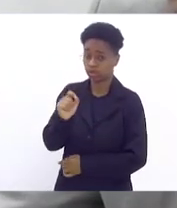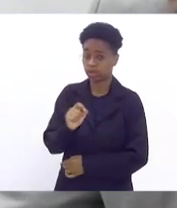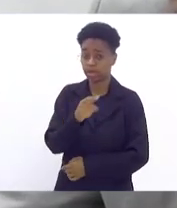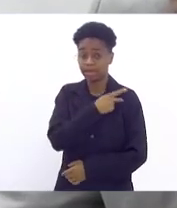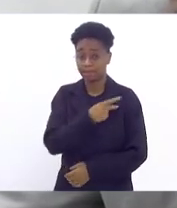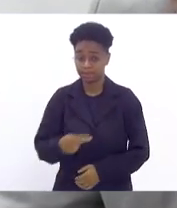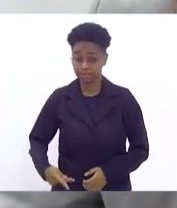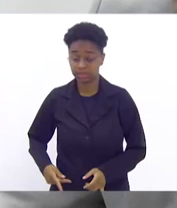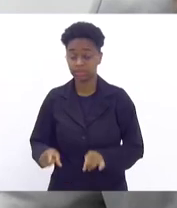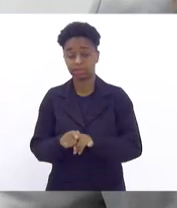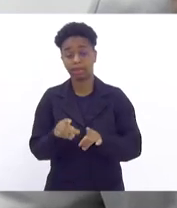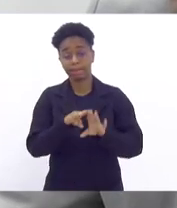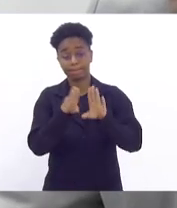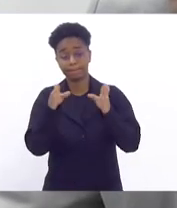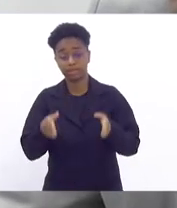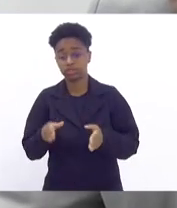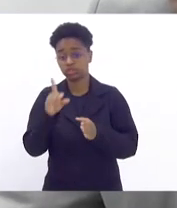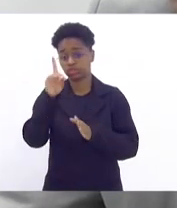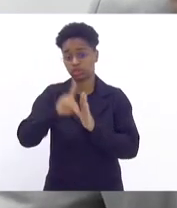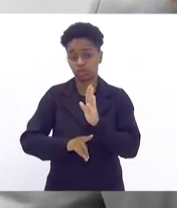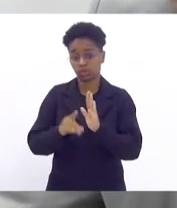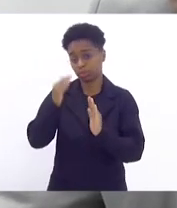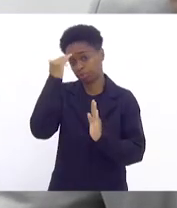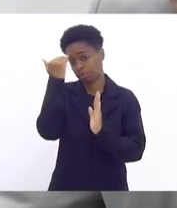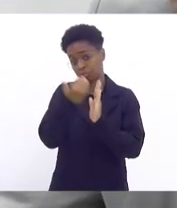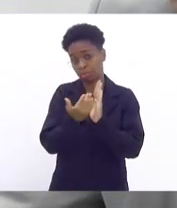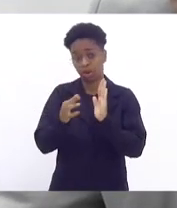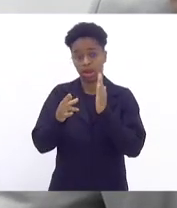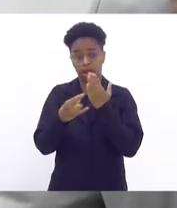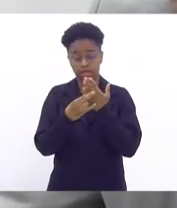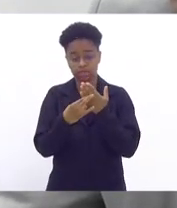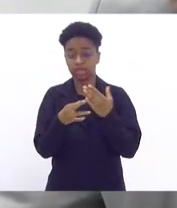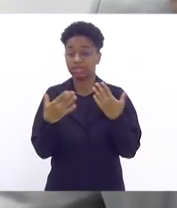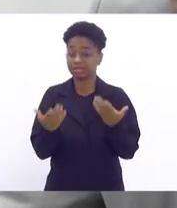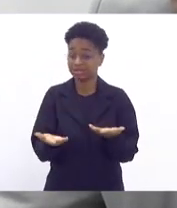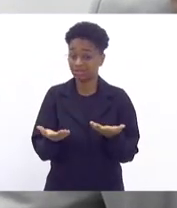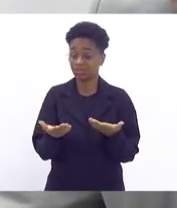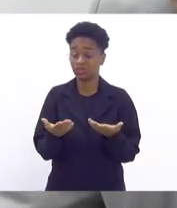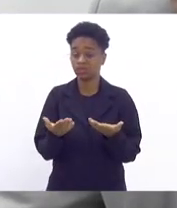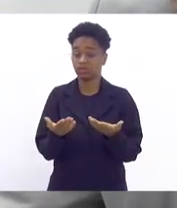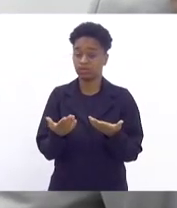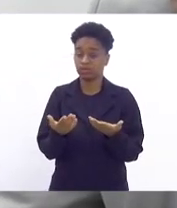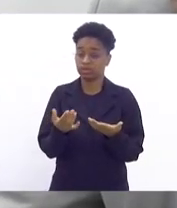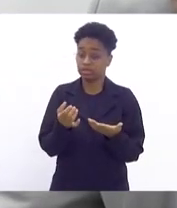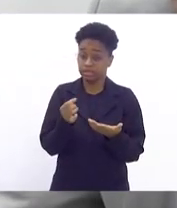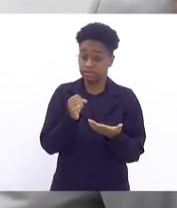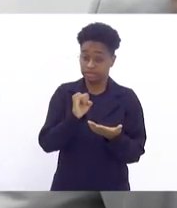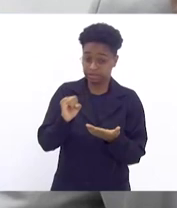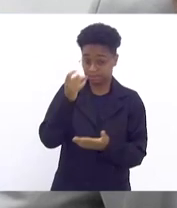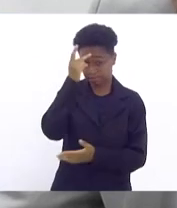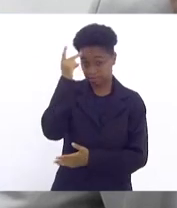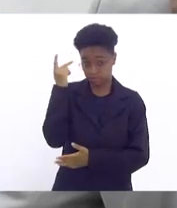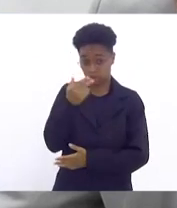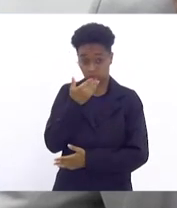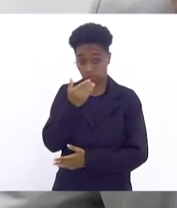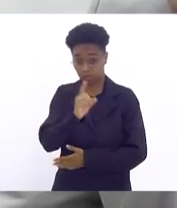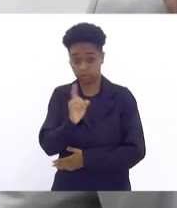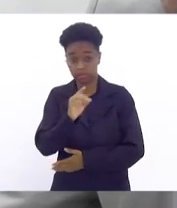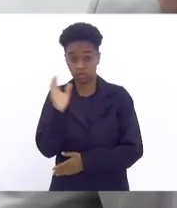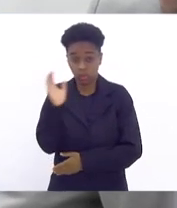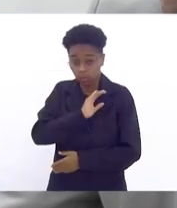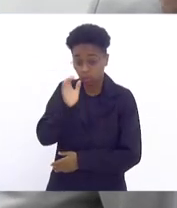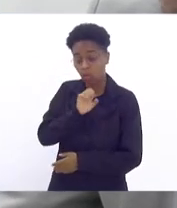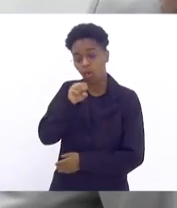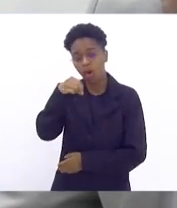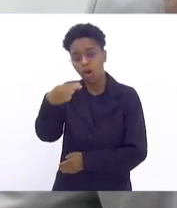é a mesa diretora tá cumprindo exatamente os termos do Regimento então aqueles que não estão com pedido de urgência Ou foram incluídos